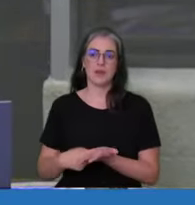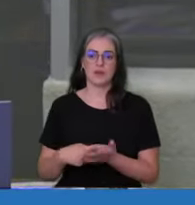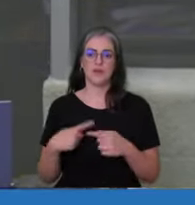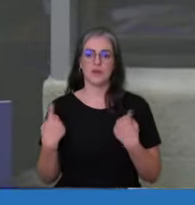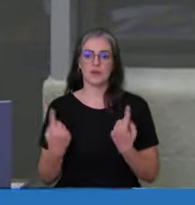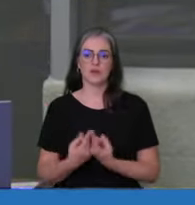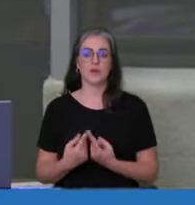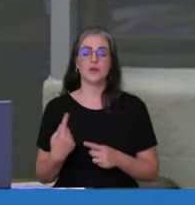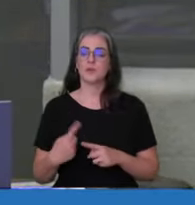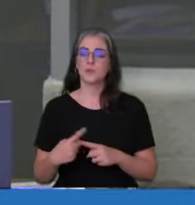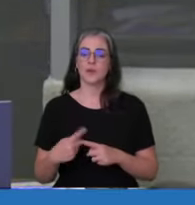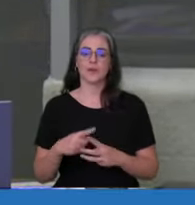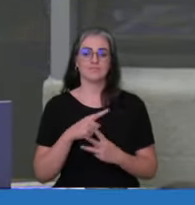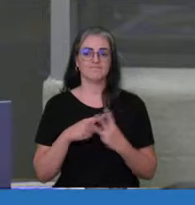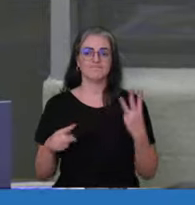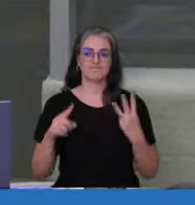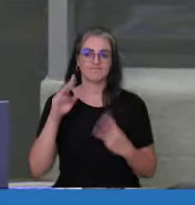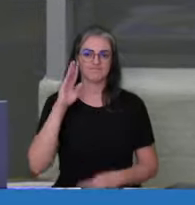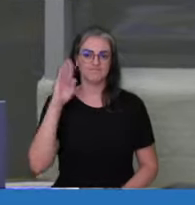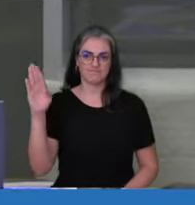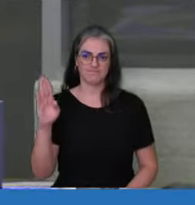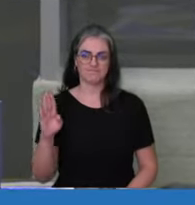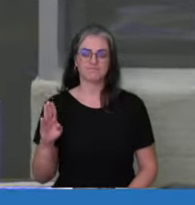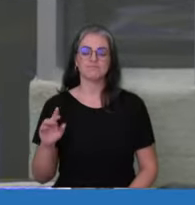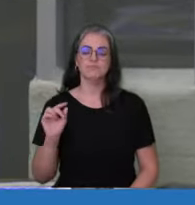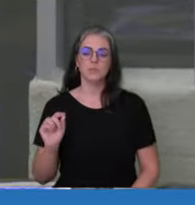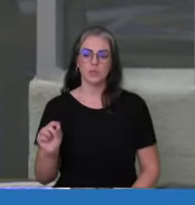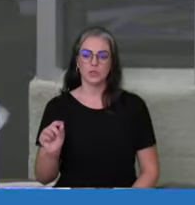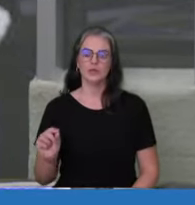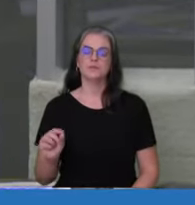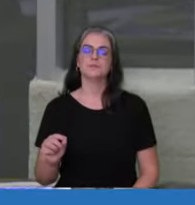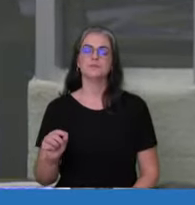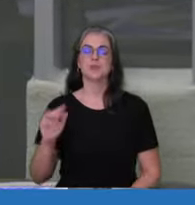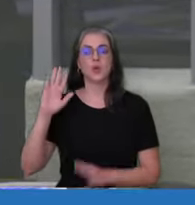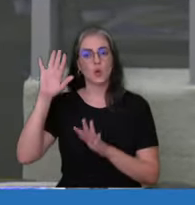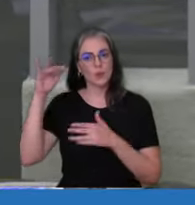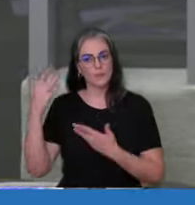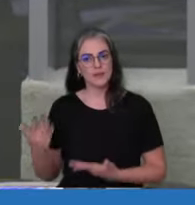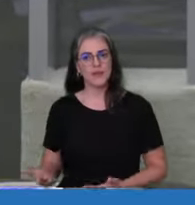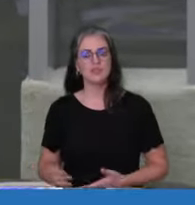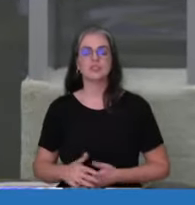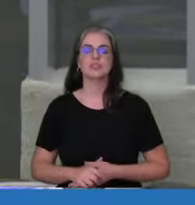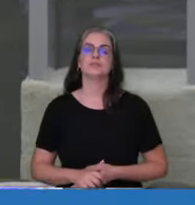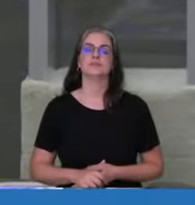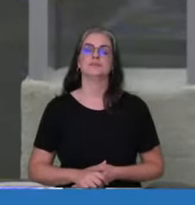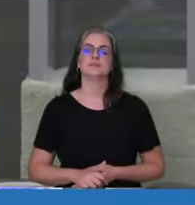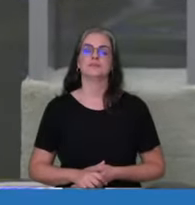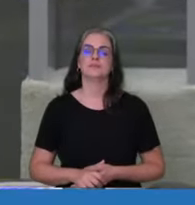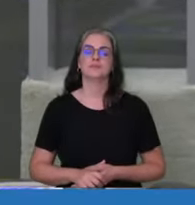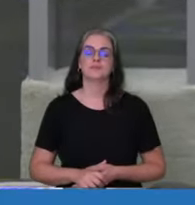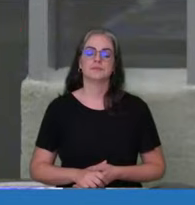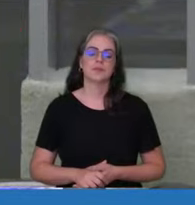baseada em 3 pilares centrais: a homenagem, a solidariedade e a cobrança.